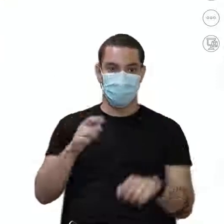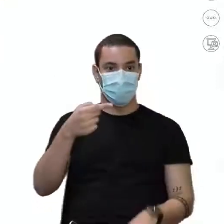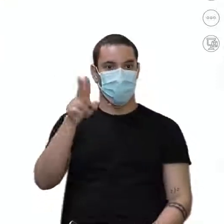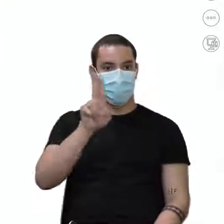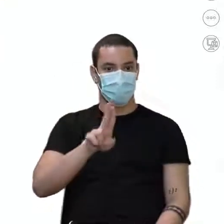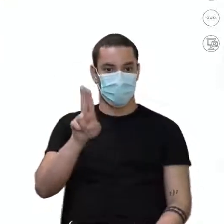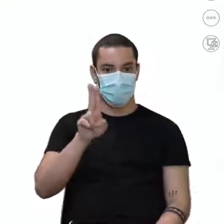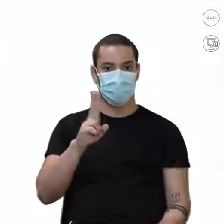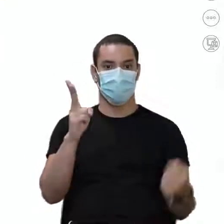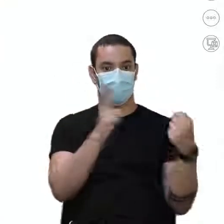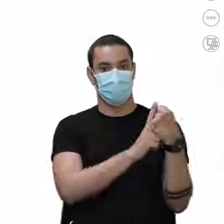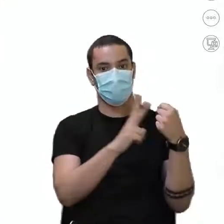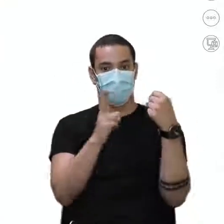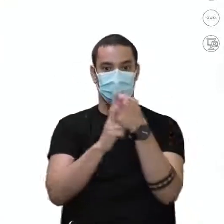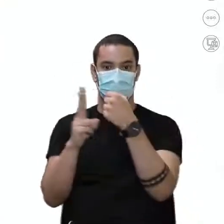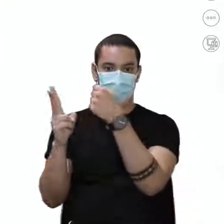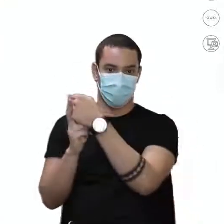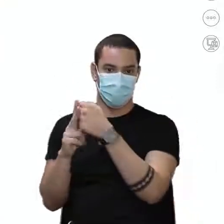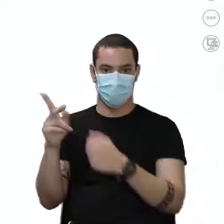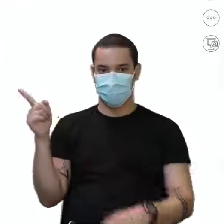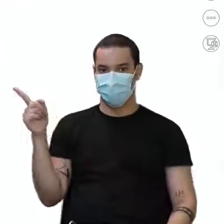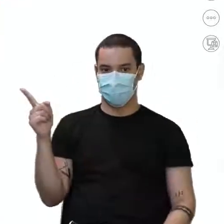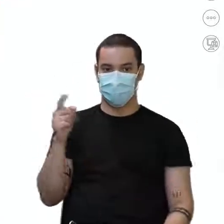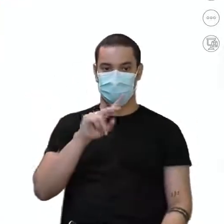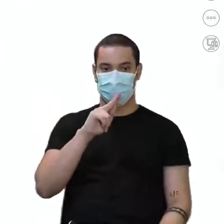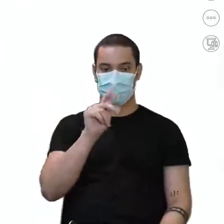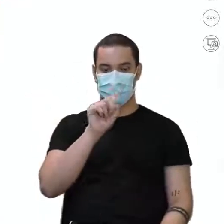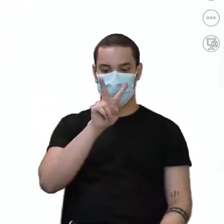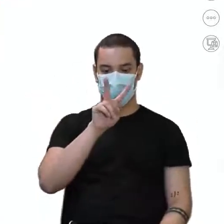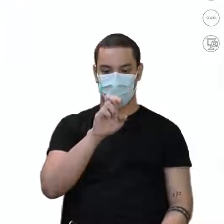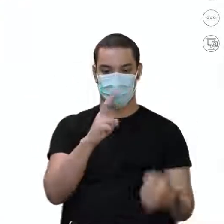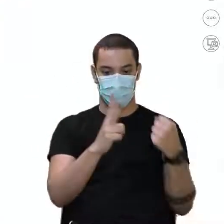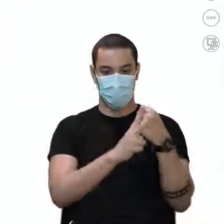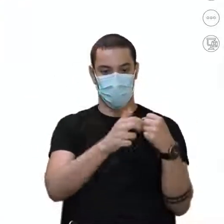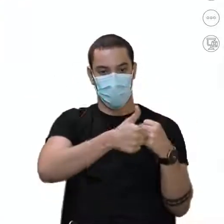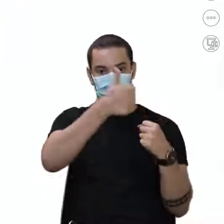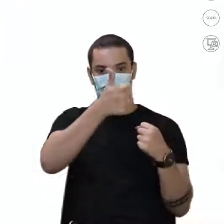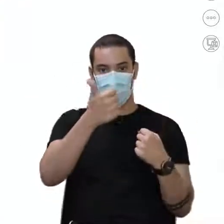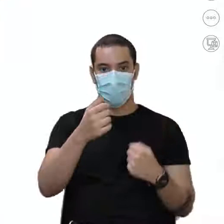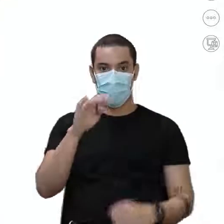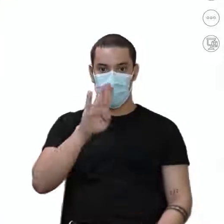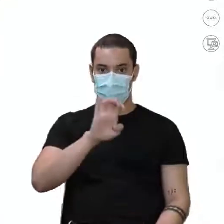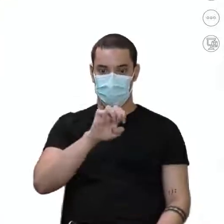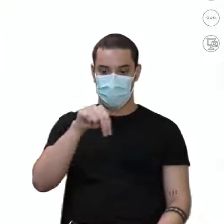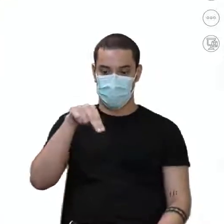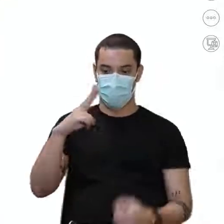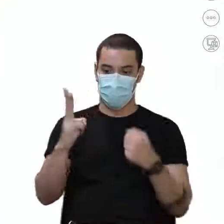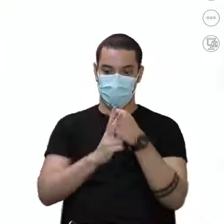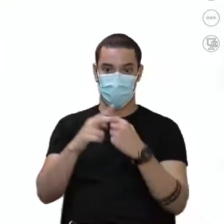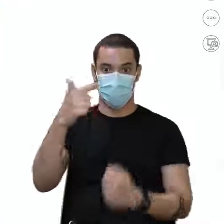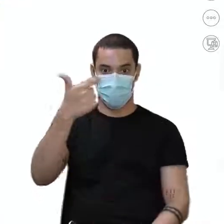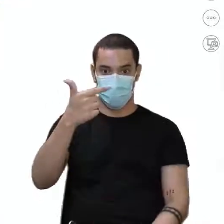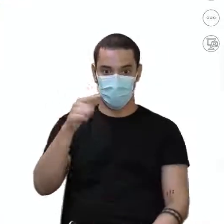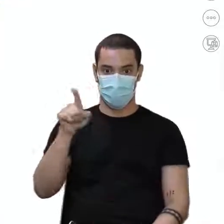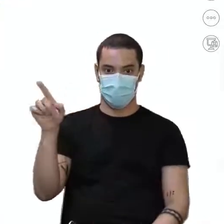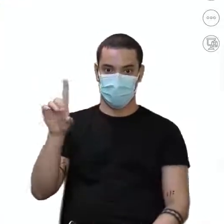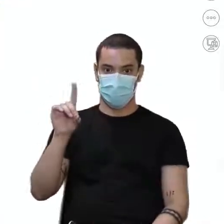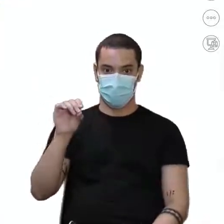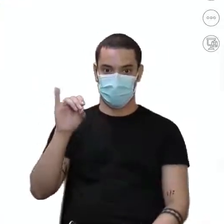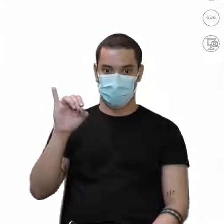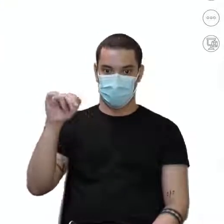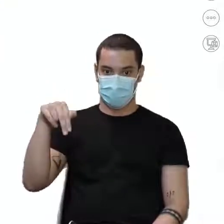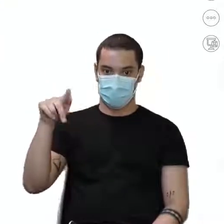esses três verbos, o have ou has. O been sempre vem na sua frase agora, ele sempre vem, sempre vem. Não tem como fazer um